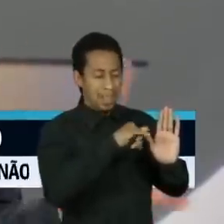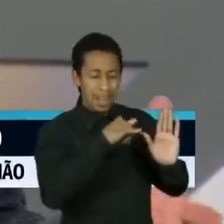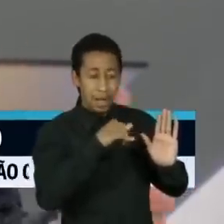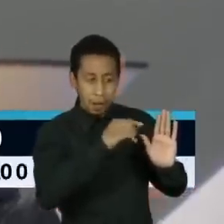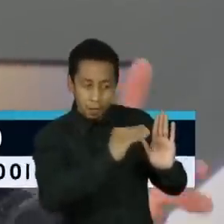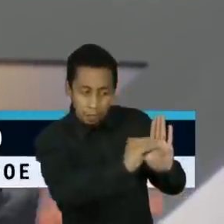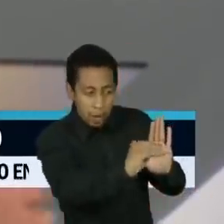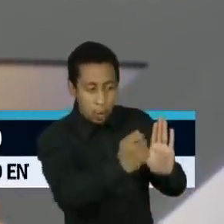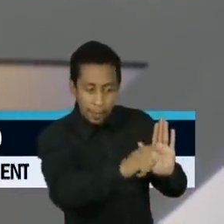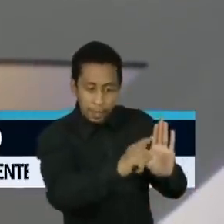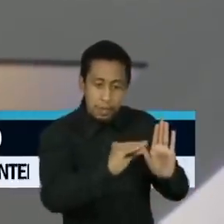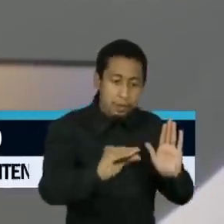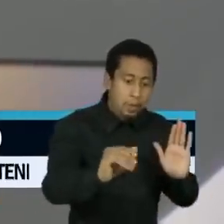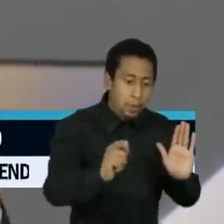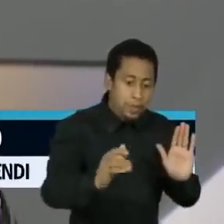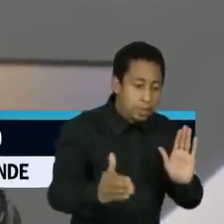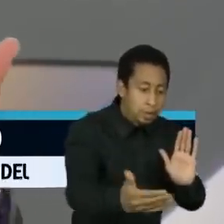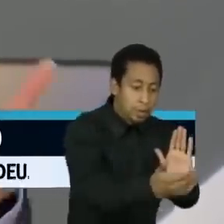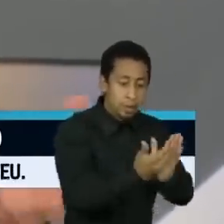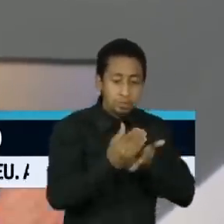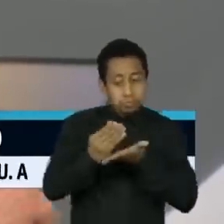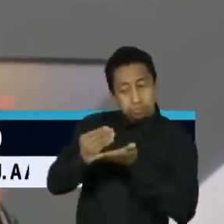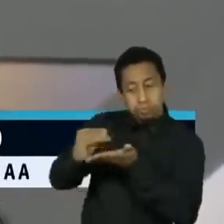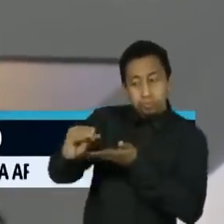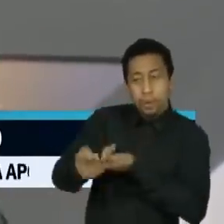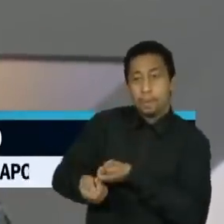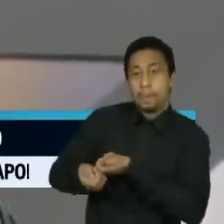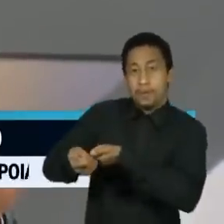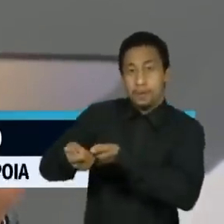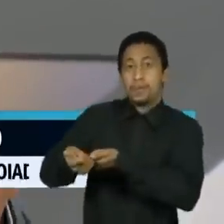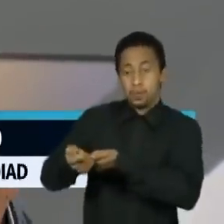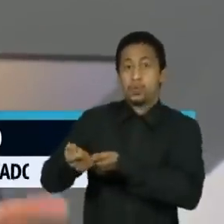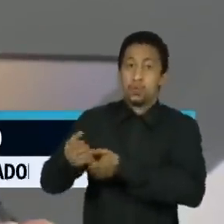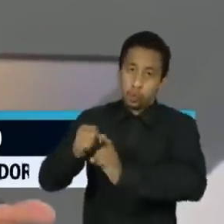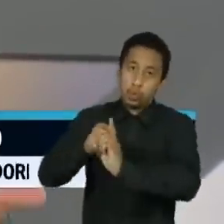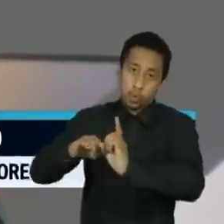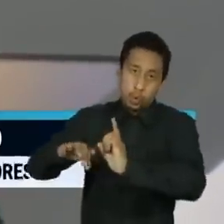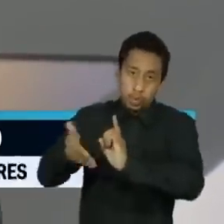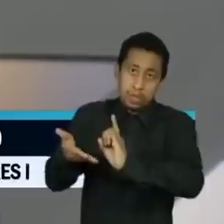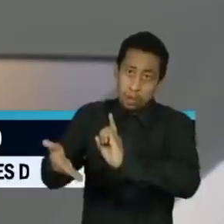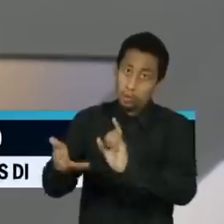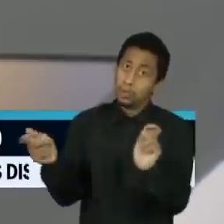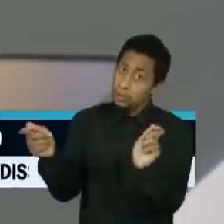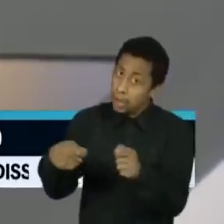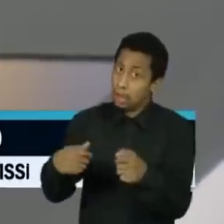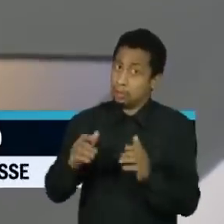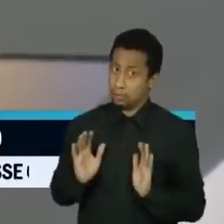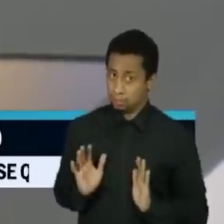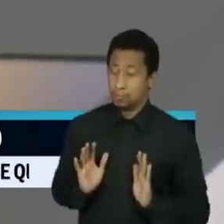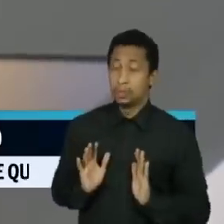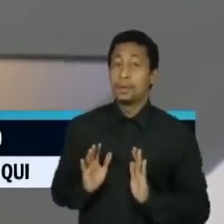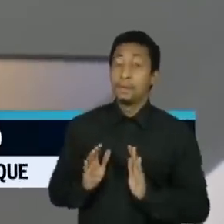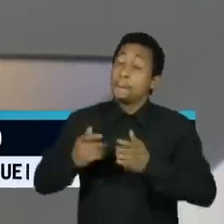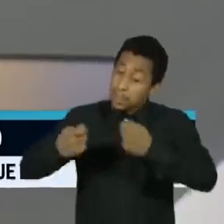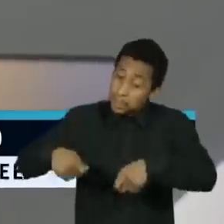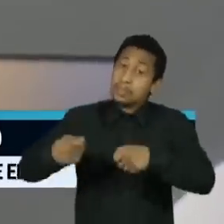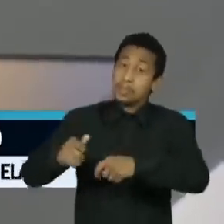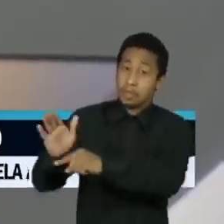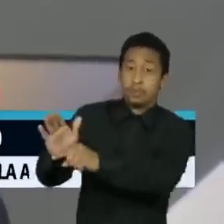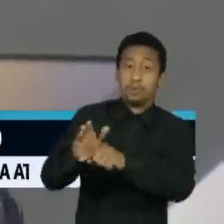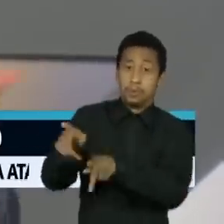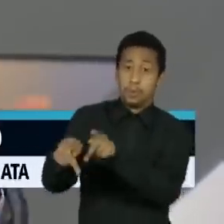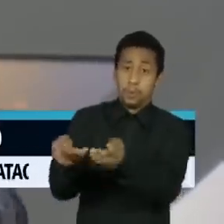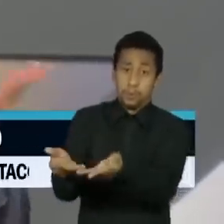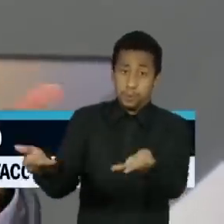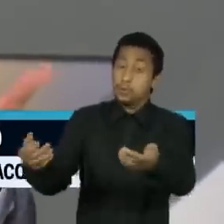ou reforçar um programa social. Que precisa reforçar o programa social, sim. Mas o que está se discutindo